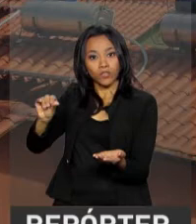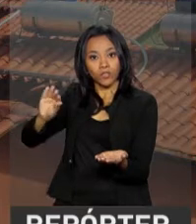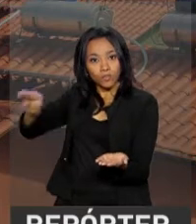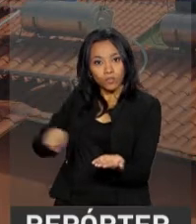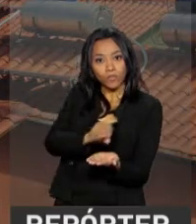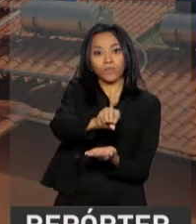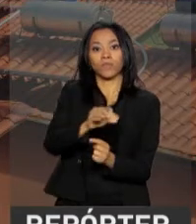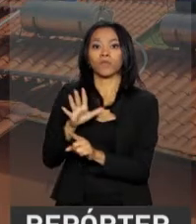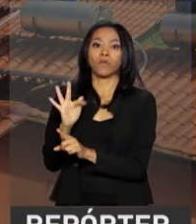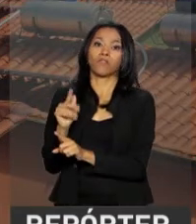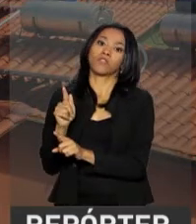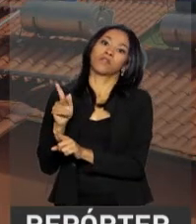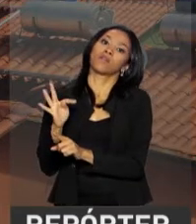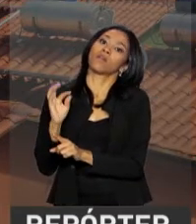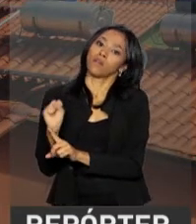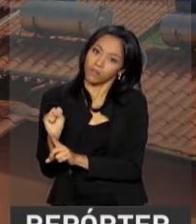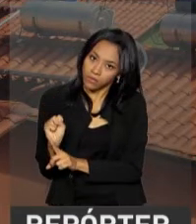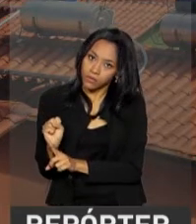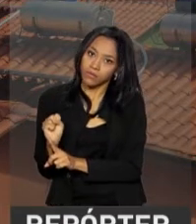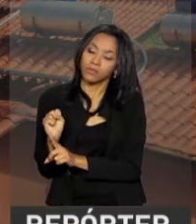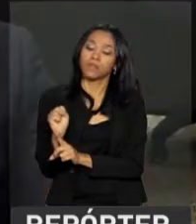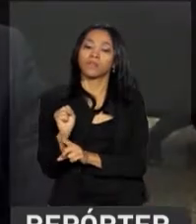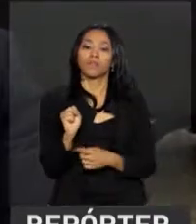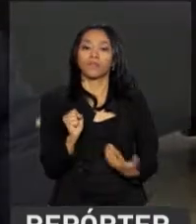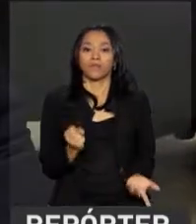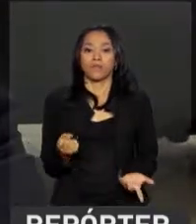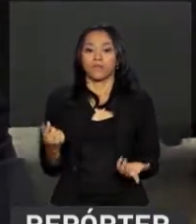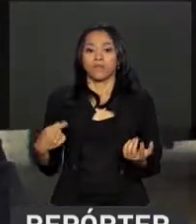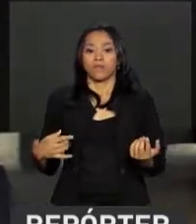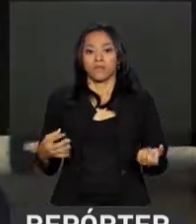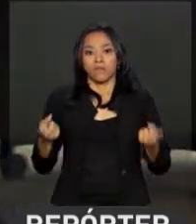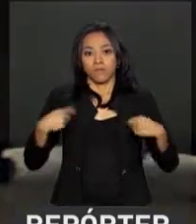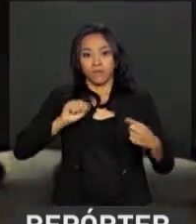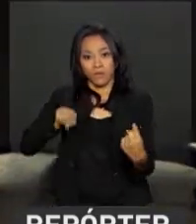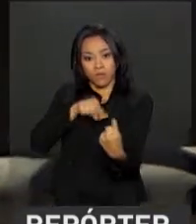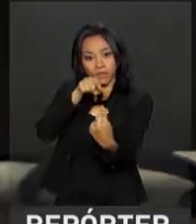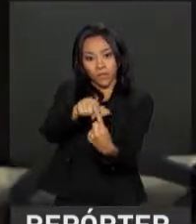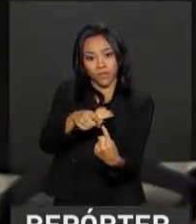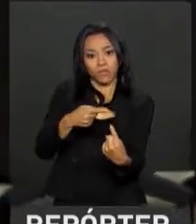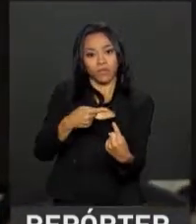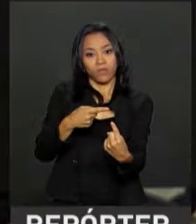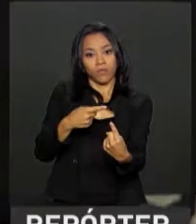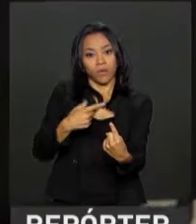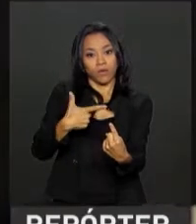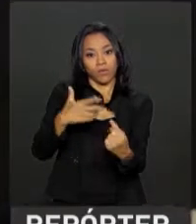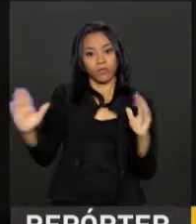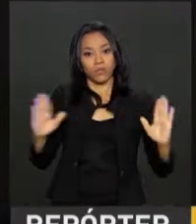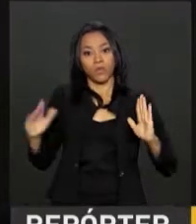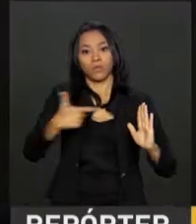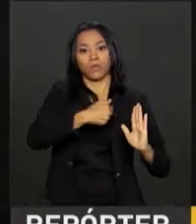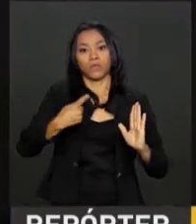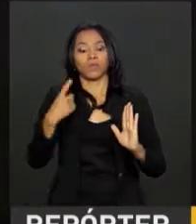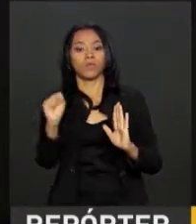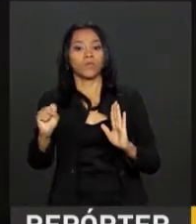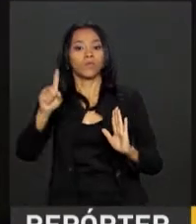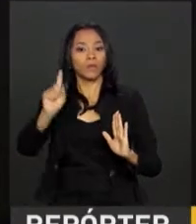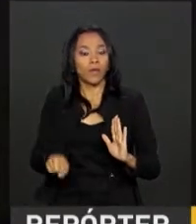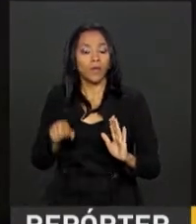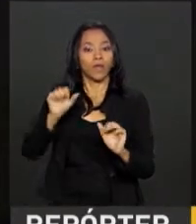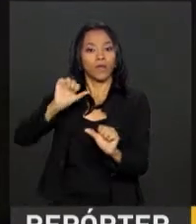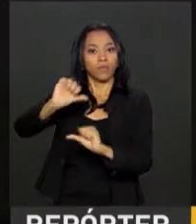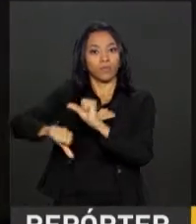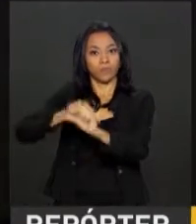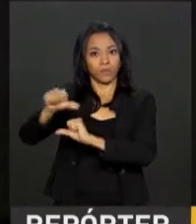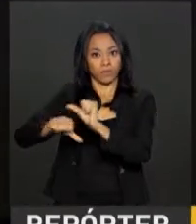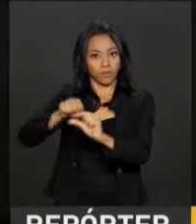de garantia do tempo de serviço fgts o objetivo para 2018 é justamente alterar os procedimentos